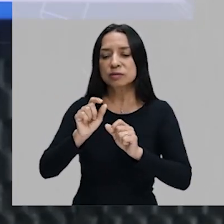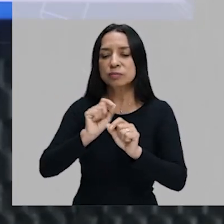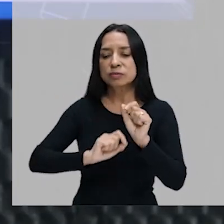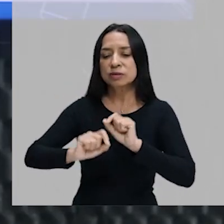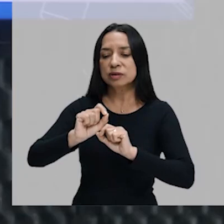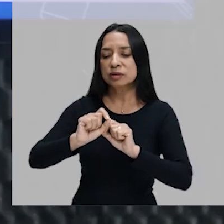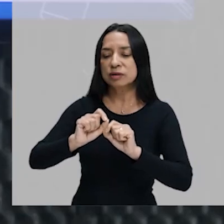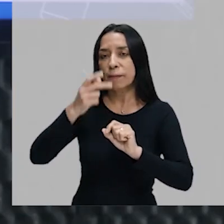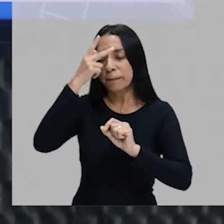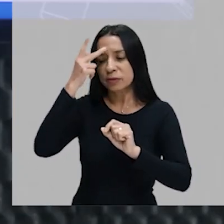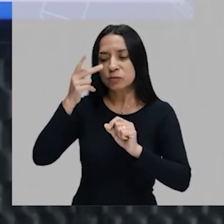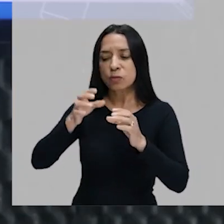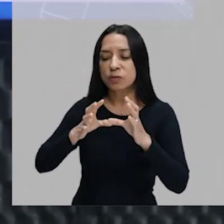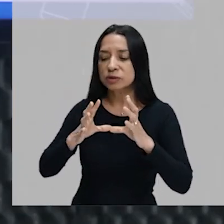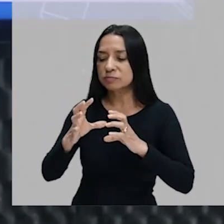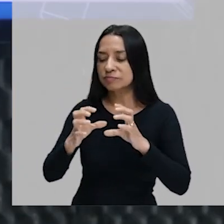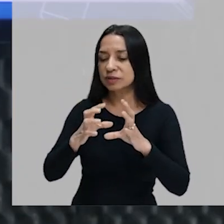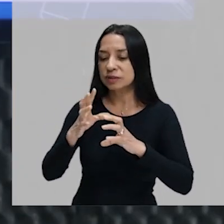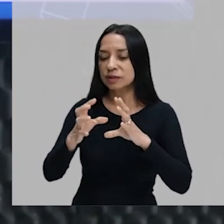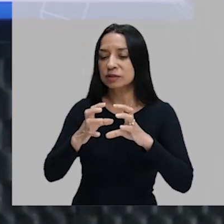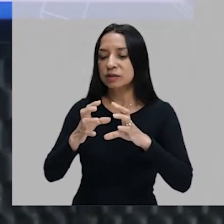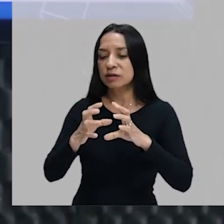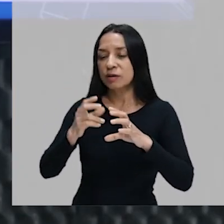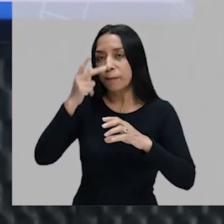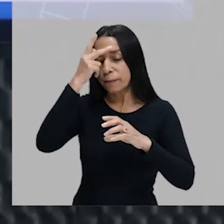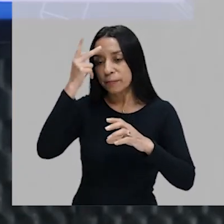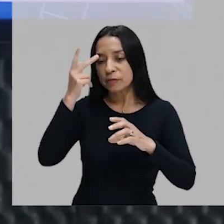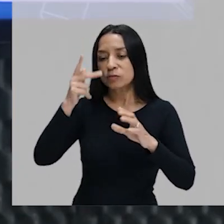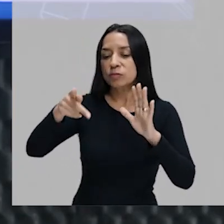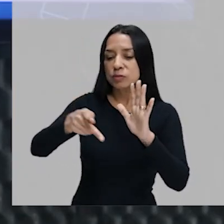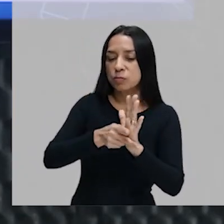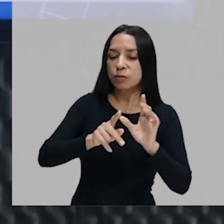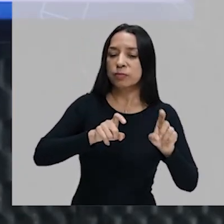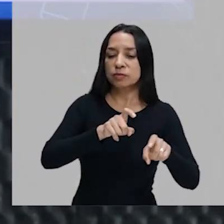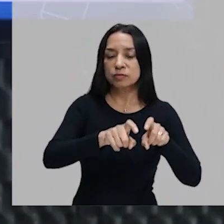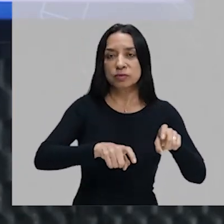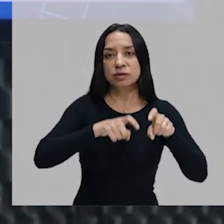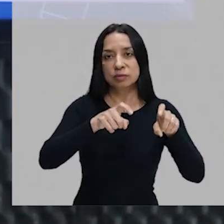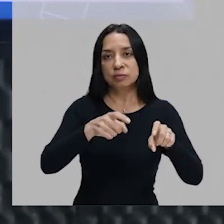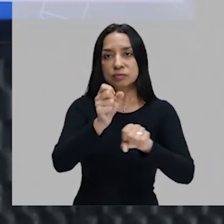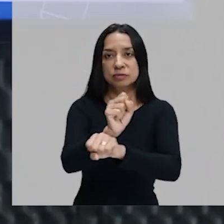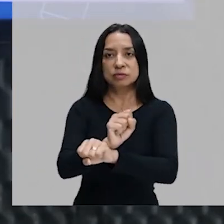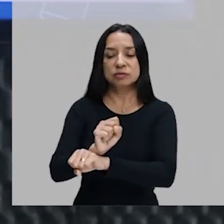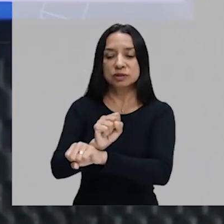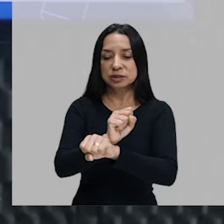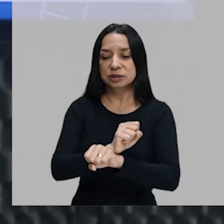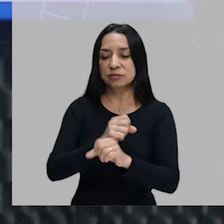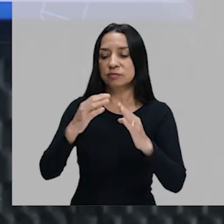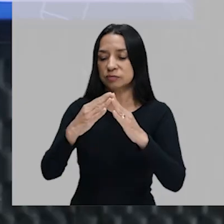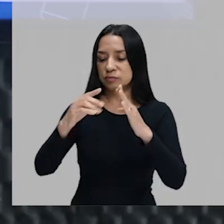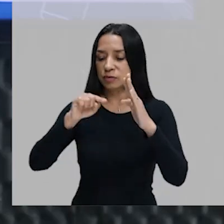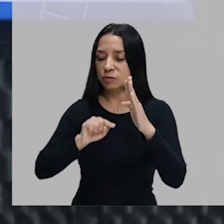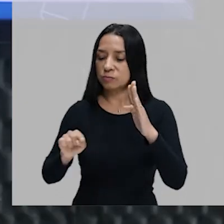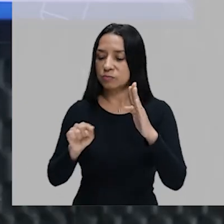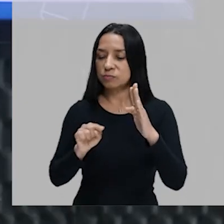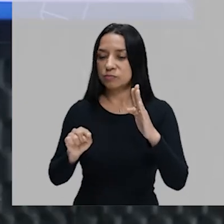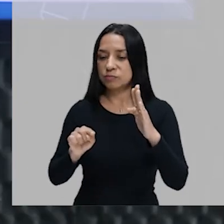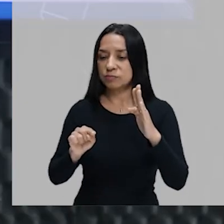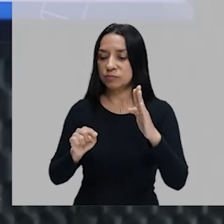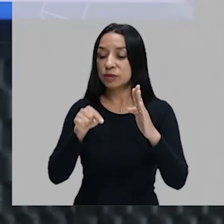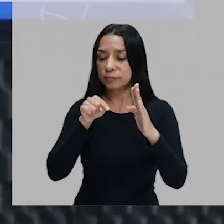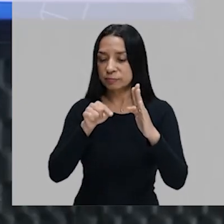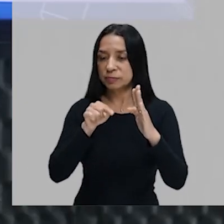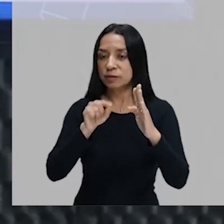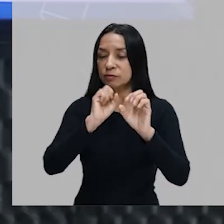artesãos, camponeses e escravos. O que nos mostra que essa pirâmide social do